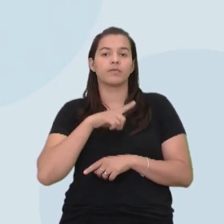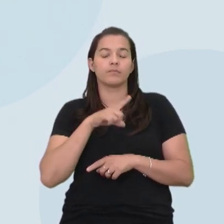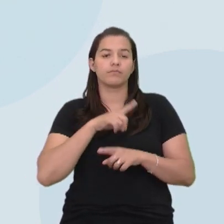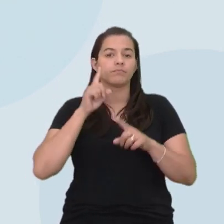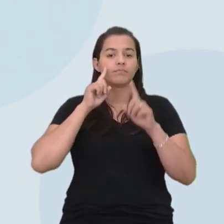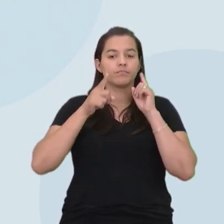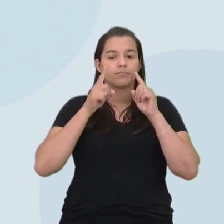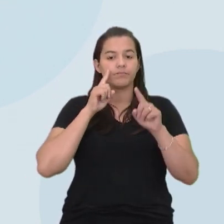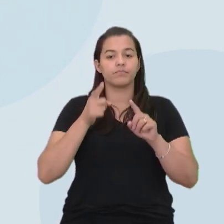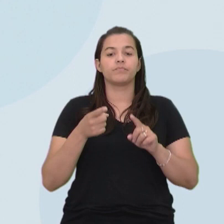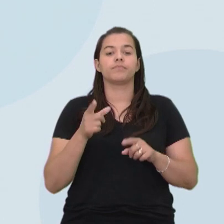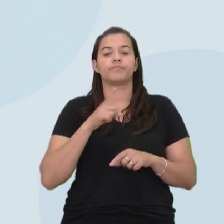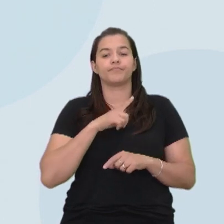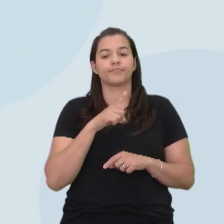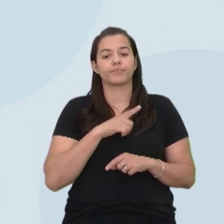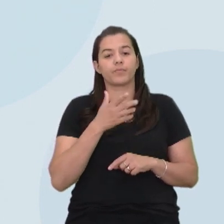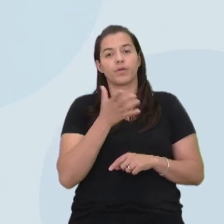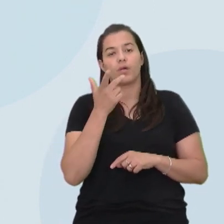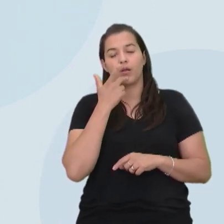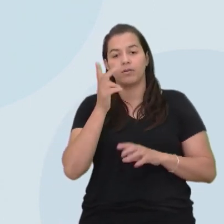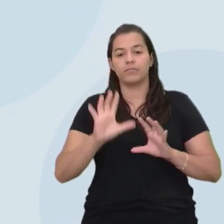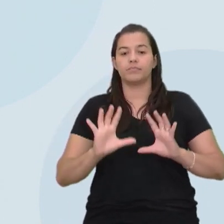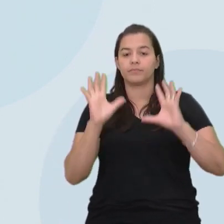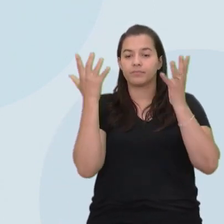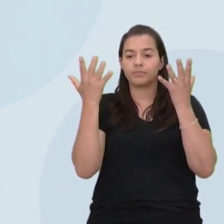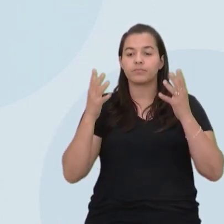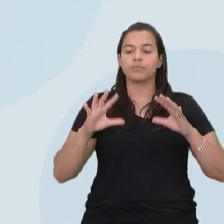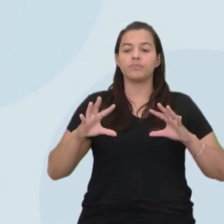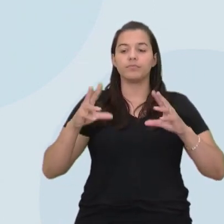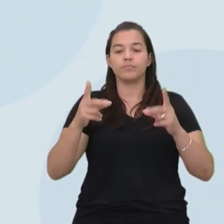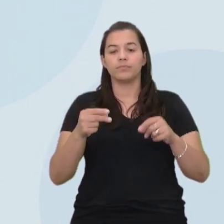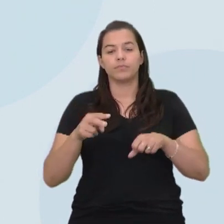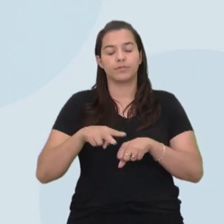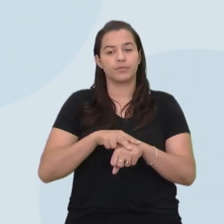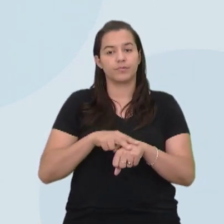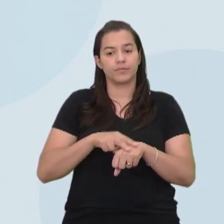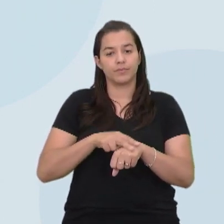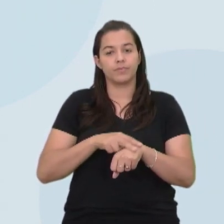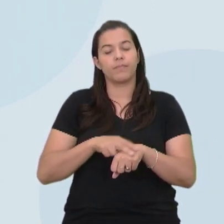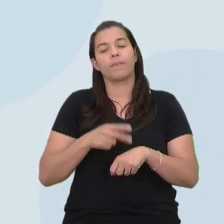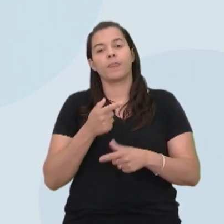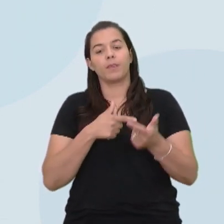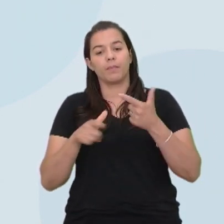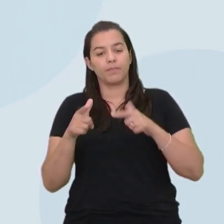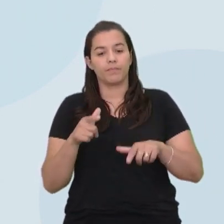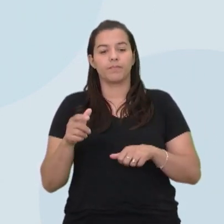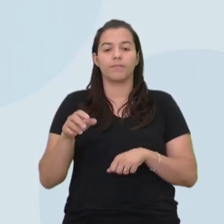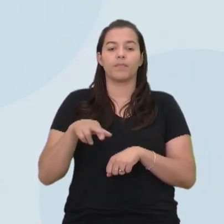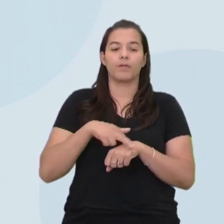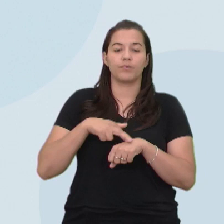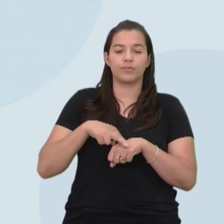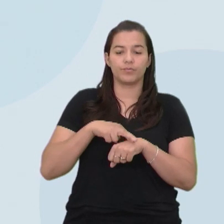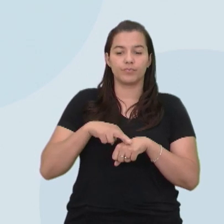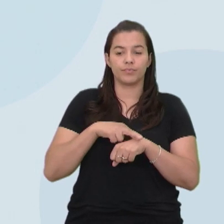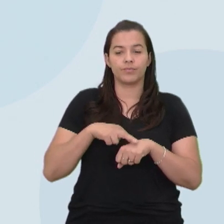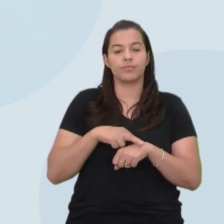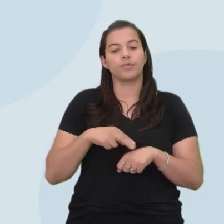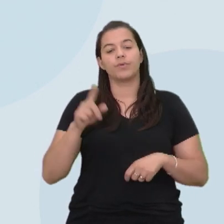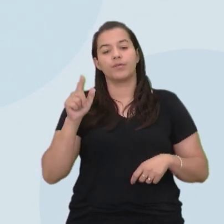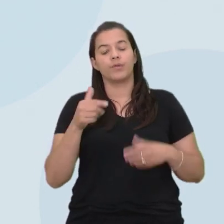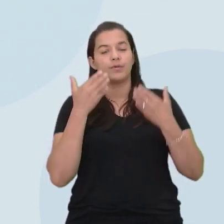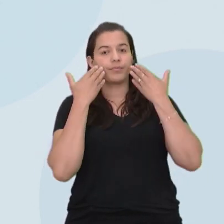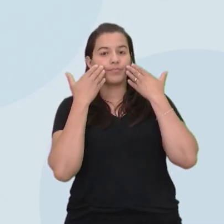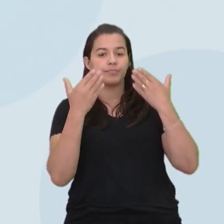parte de trás é amarela, estou falando de eventos. Toda vez que for verde, operadores. Toda vez que for roxinho, é de